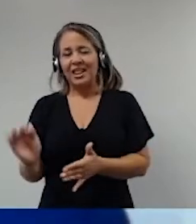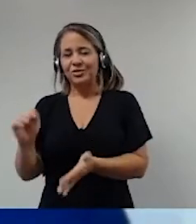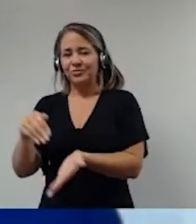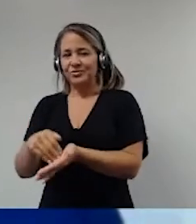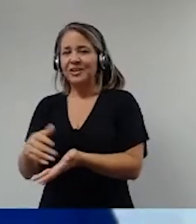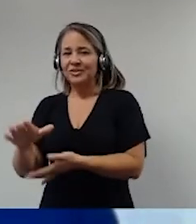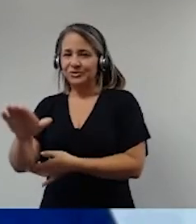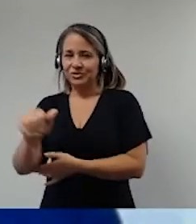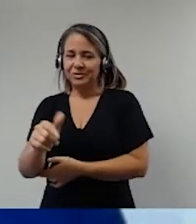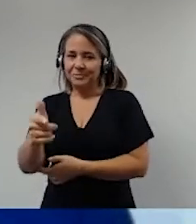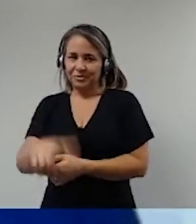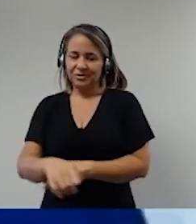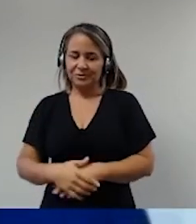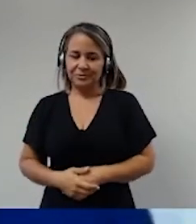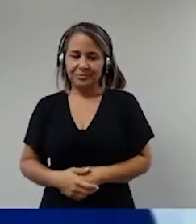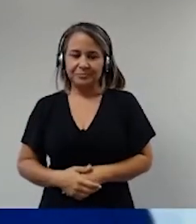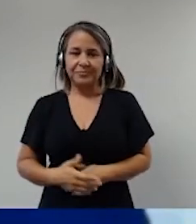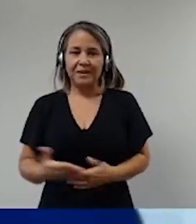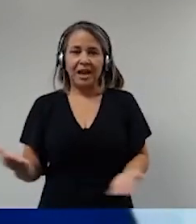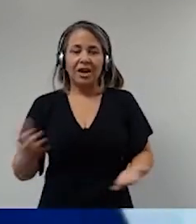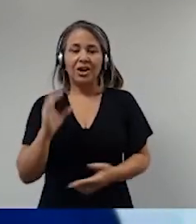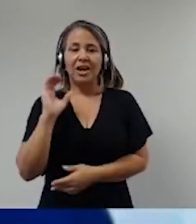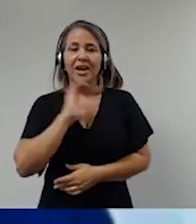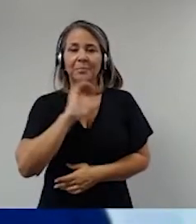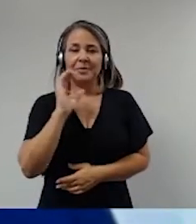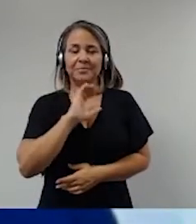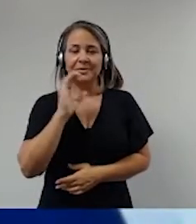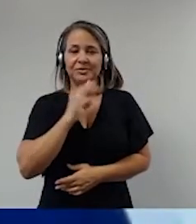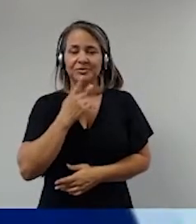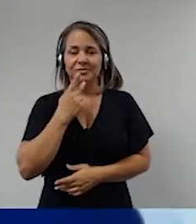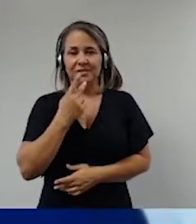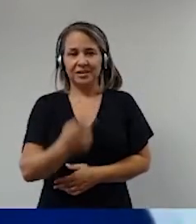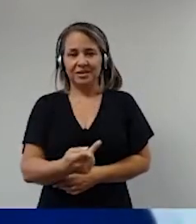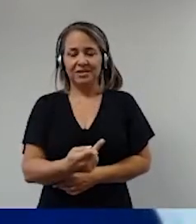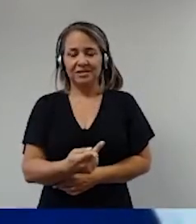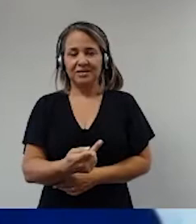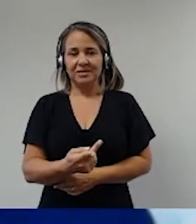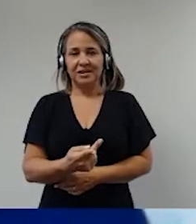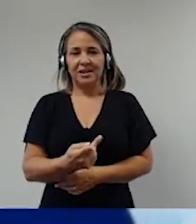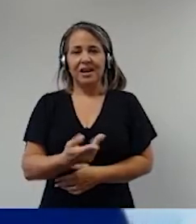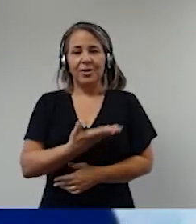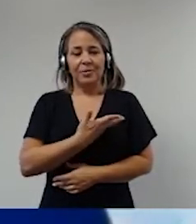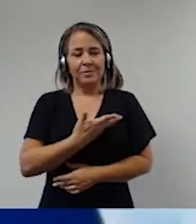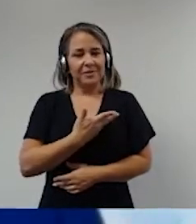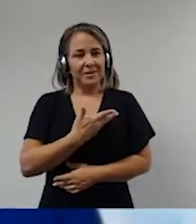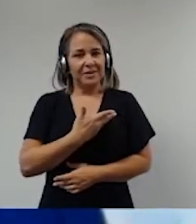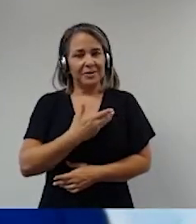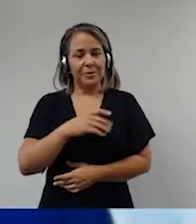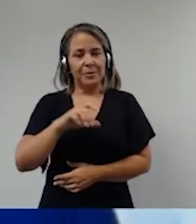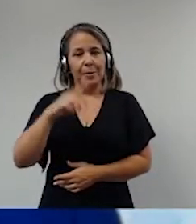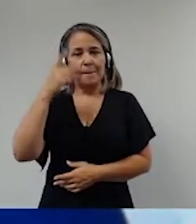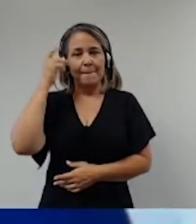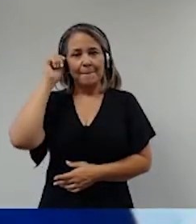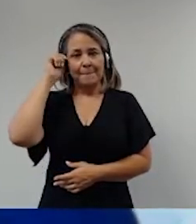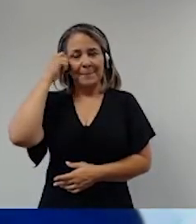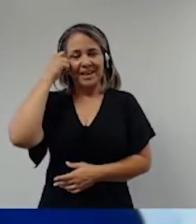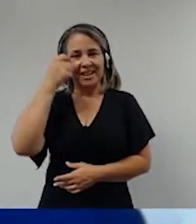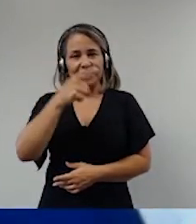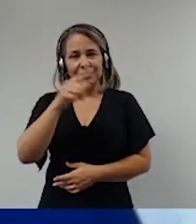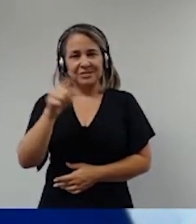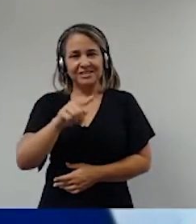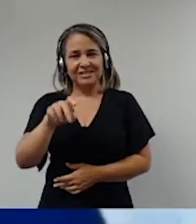gente abre o debate. Eu quero passar imediatamente para o nosso amigo e irmão Preto Zezé,